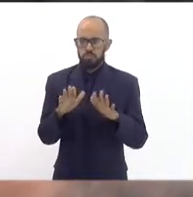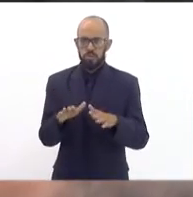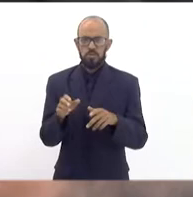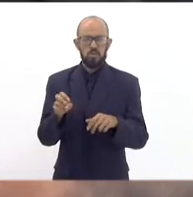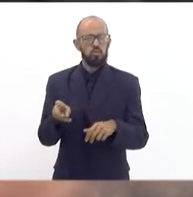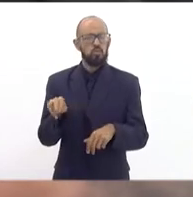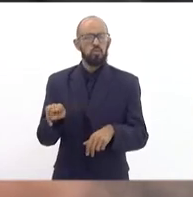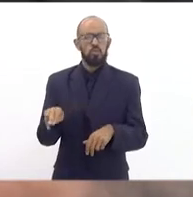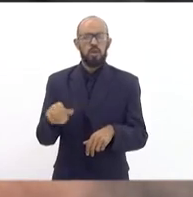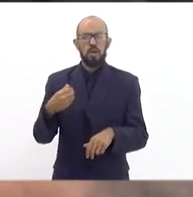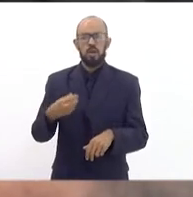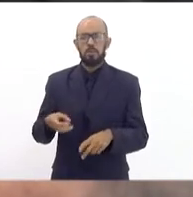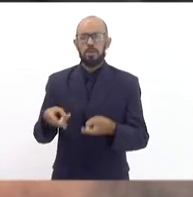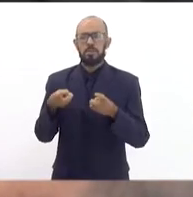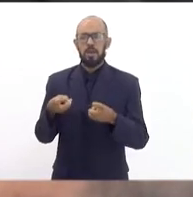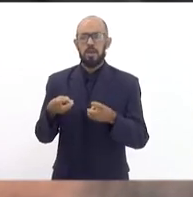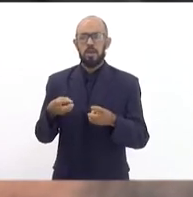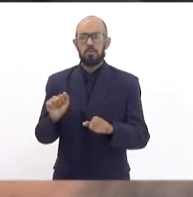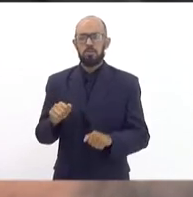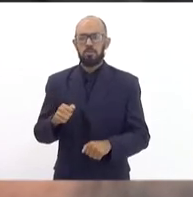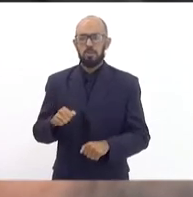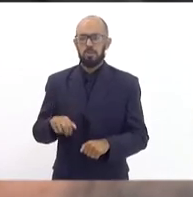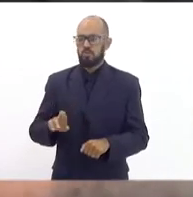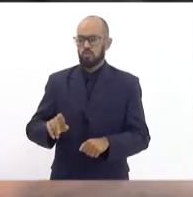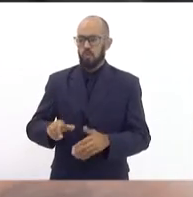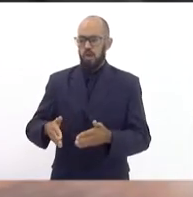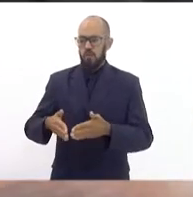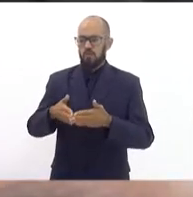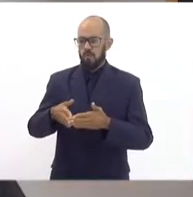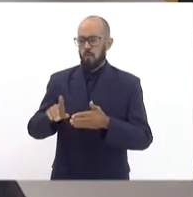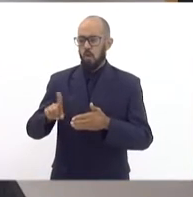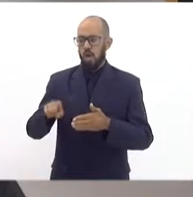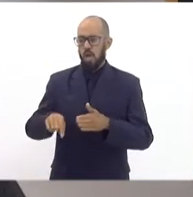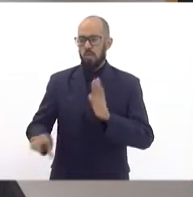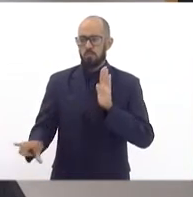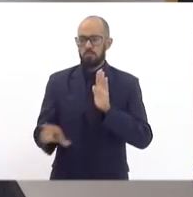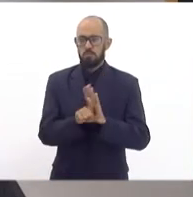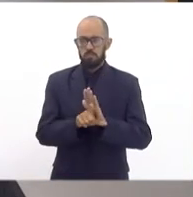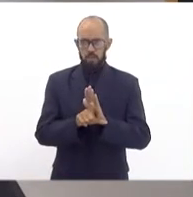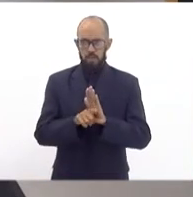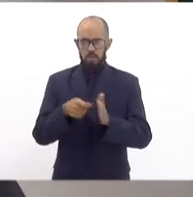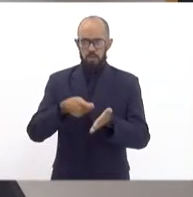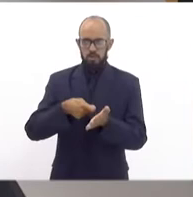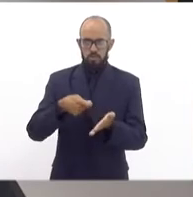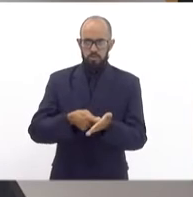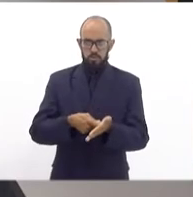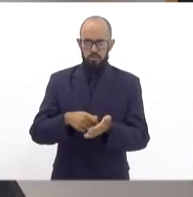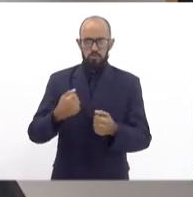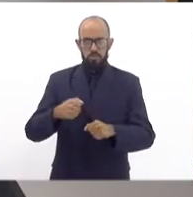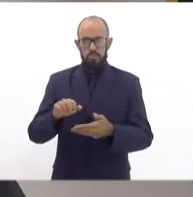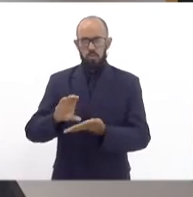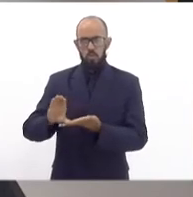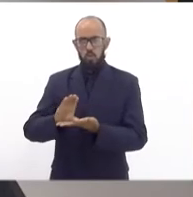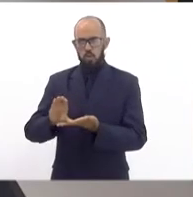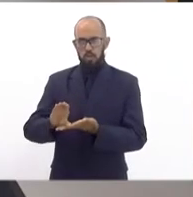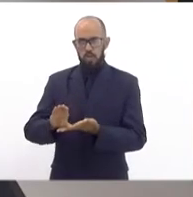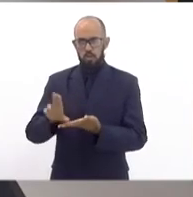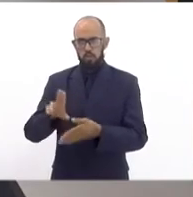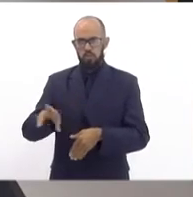nunca percebe a participação do usuário. Não é um favor, é um imperativo legal, né? É preciso ter um conselho de usuários,